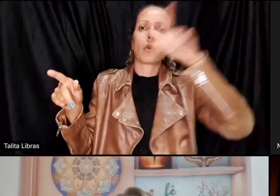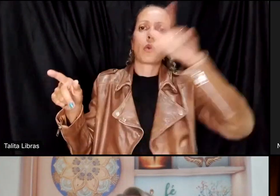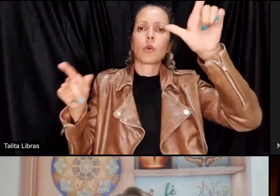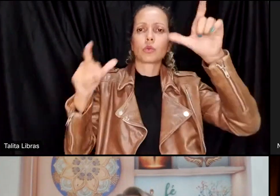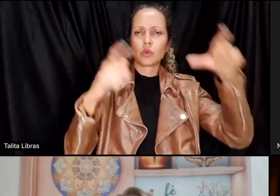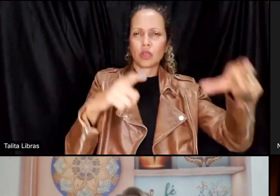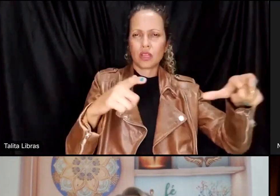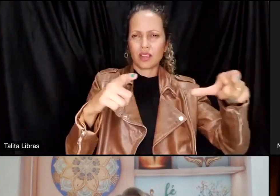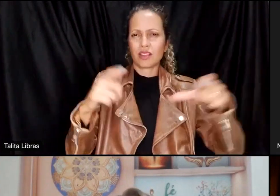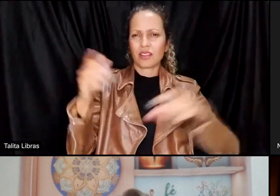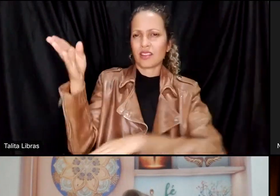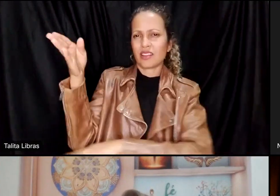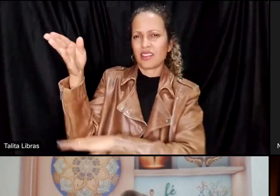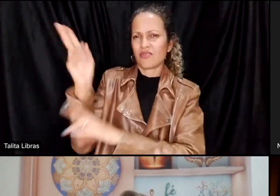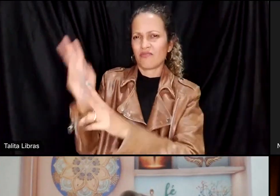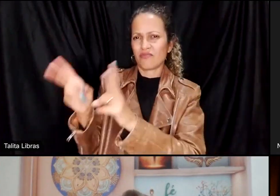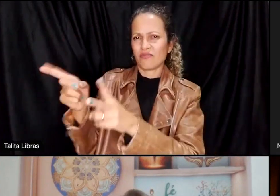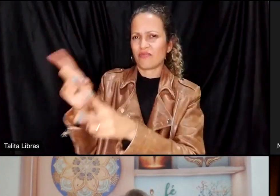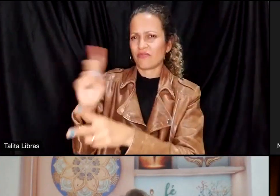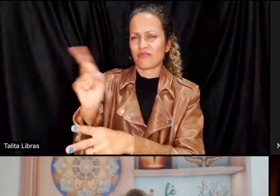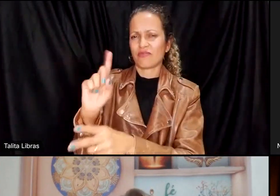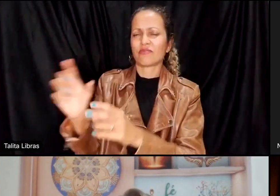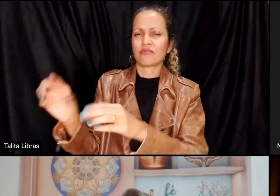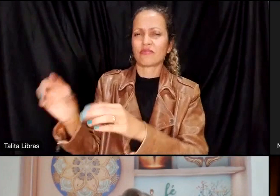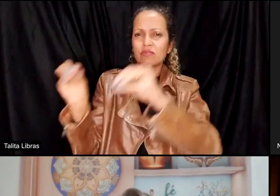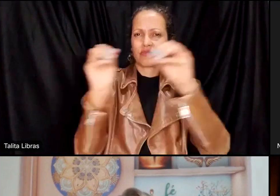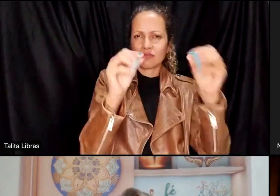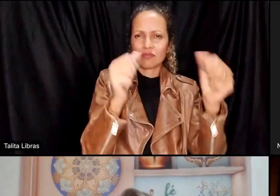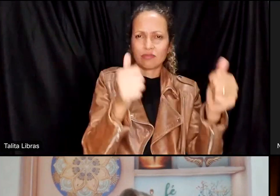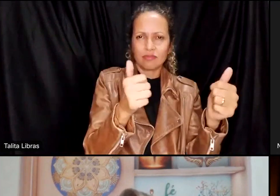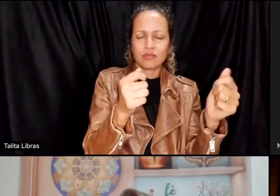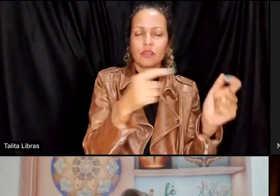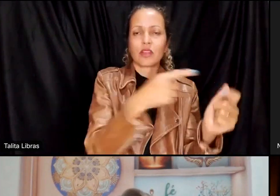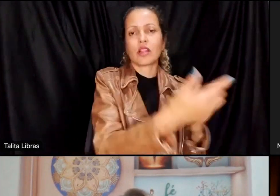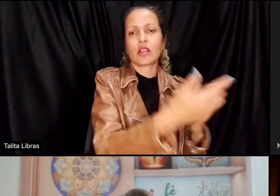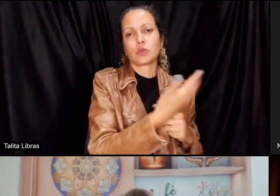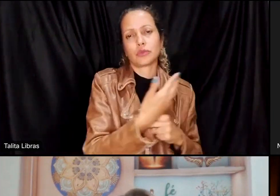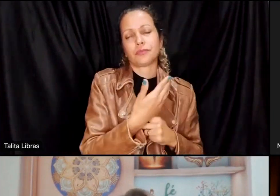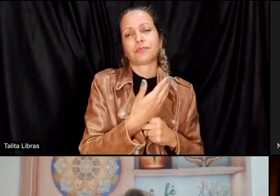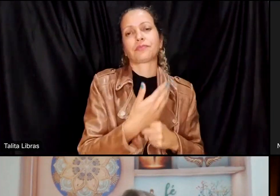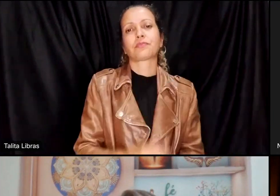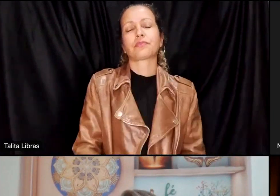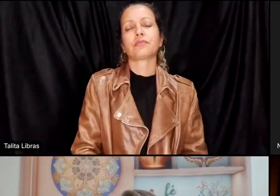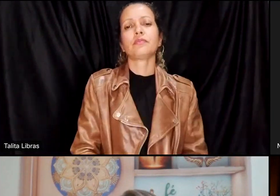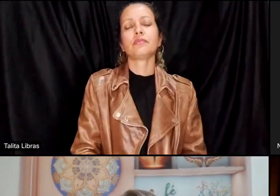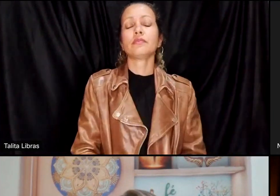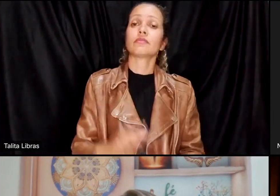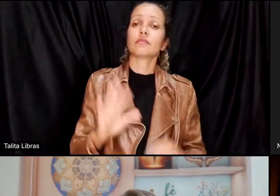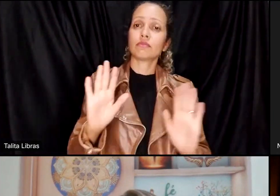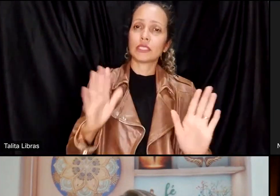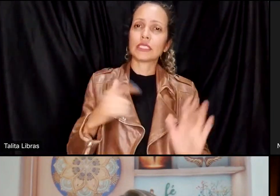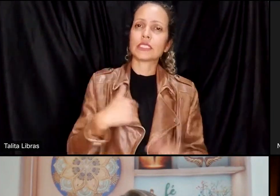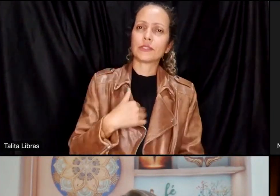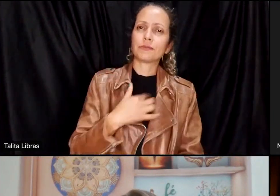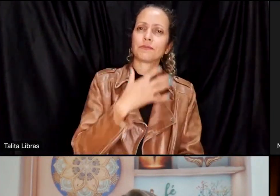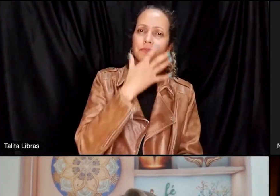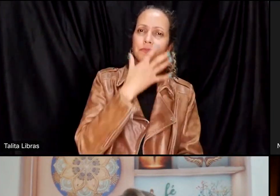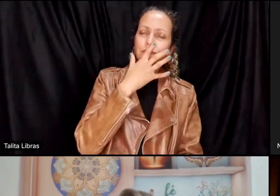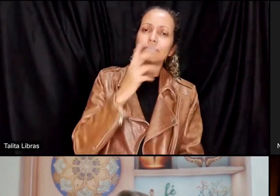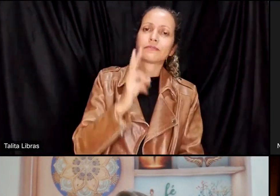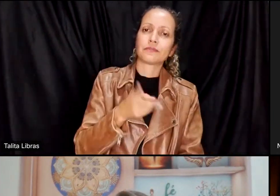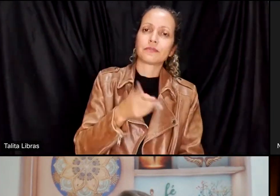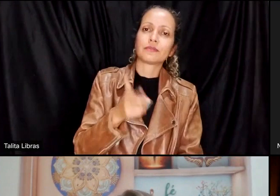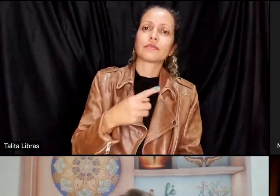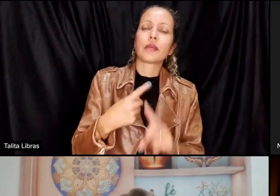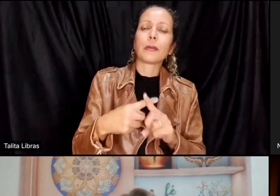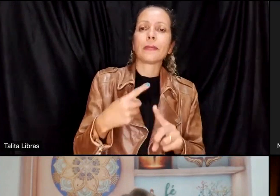Mas aquilo me chamou muito a atenção. Aquilo foi muito forte para mim, porque, na época, eu não tinha conhecimento de nada sobre